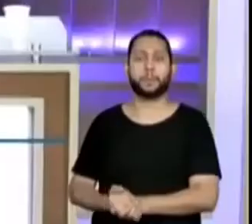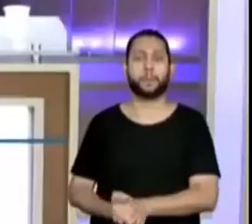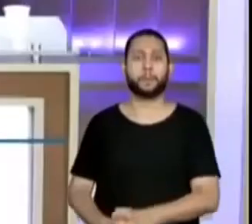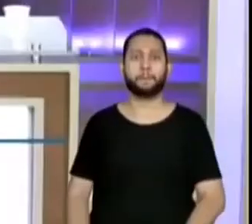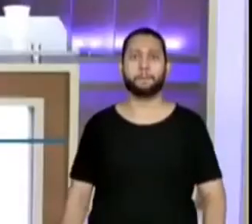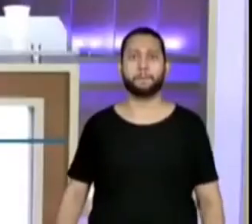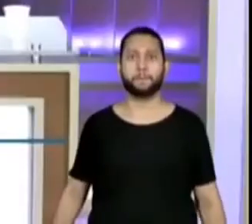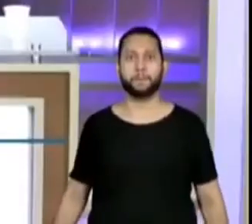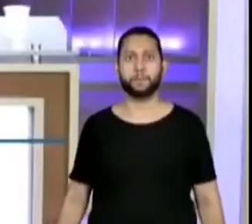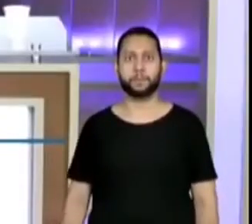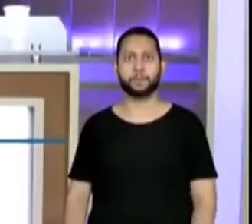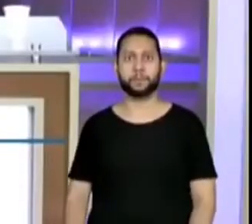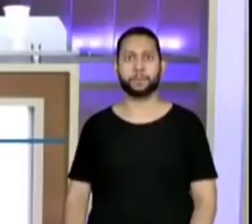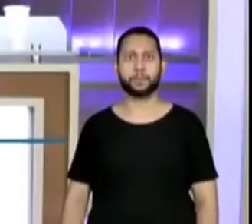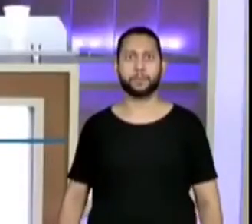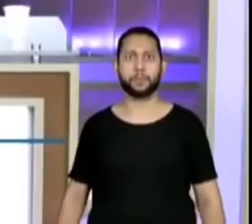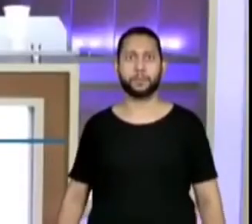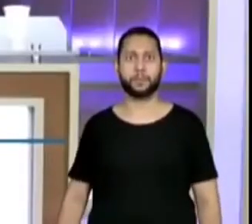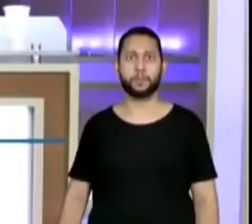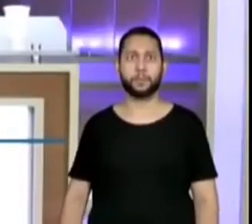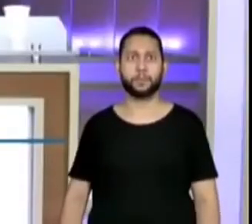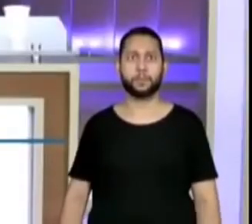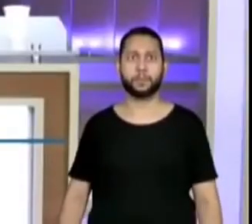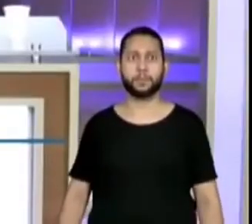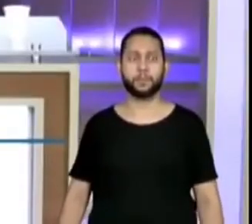vocês. Avançando aqui.